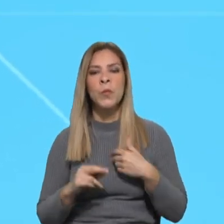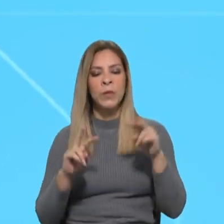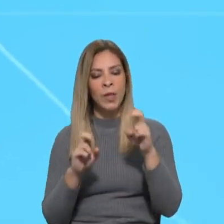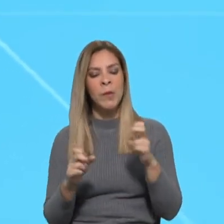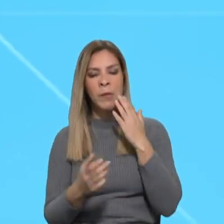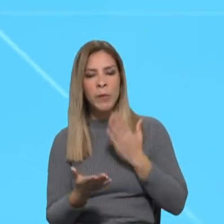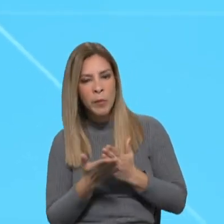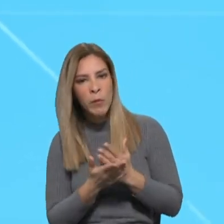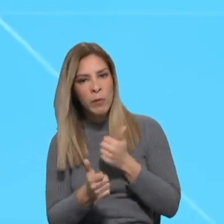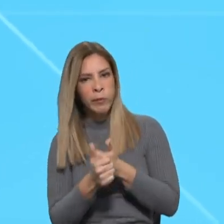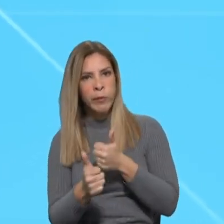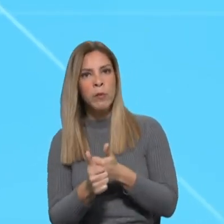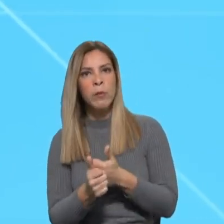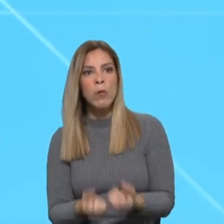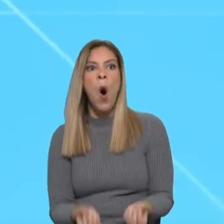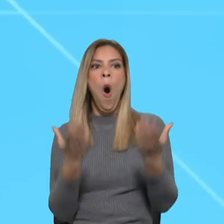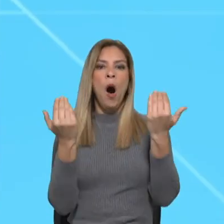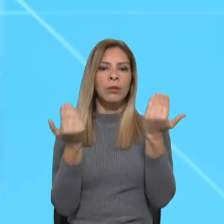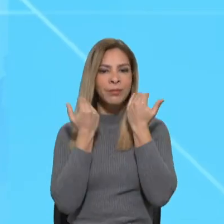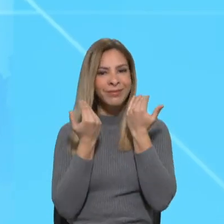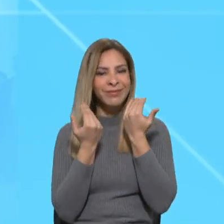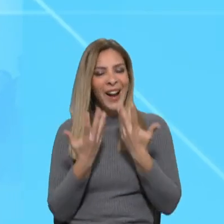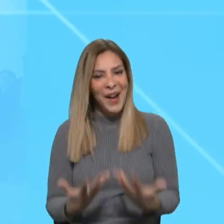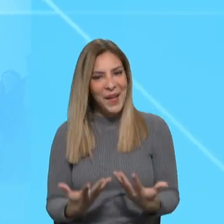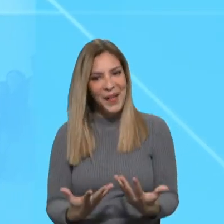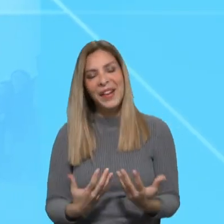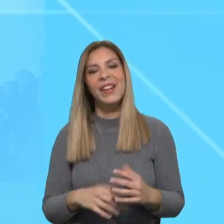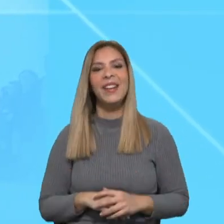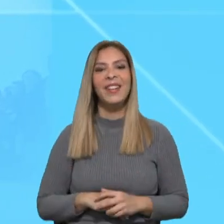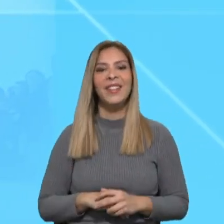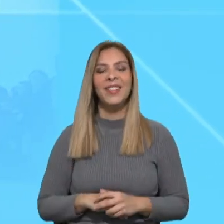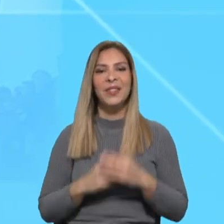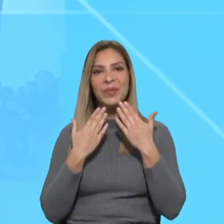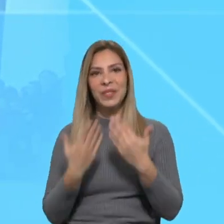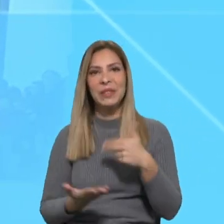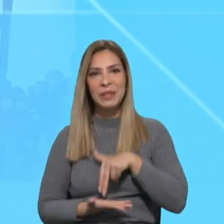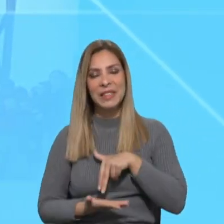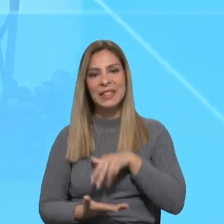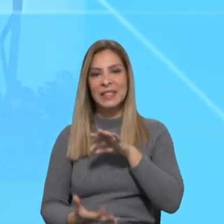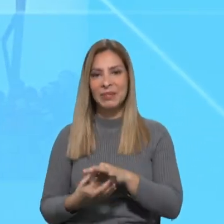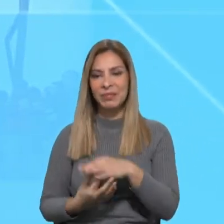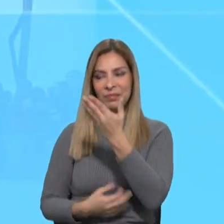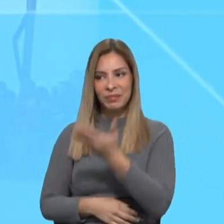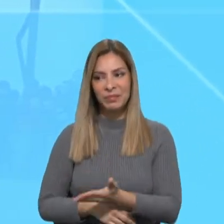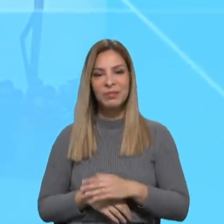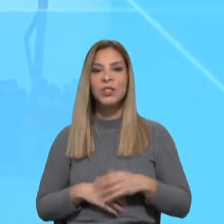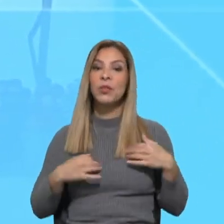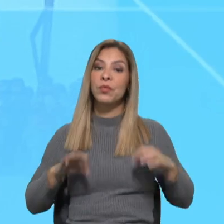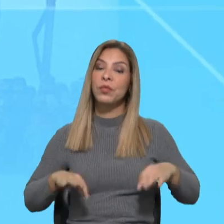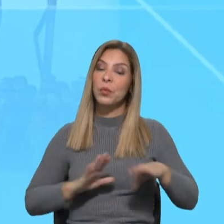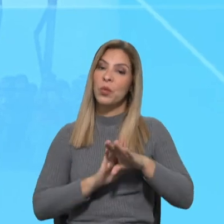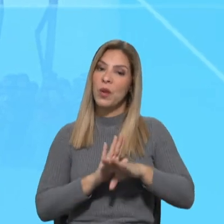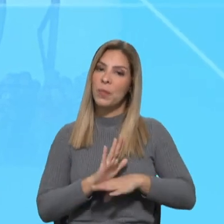esta mensagem que só agora chegou e começamos a falar dela. Obrigado pela tua presença hoje aqui entre nós. Ficamos por aqui, já sabe